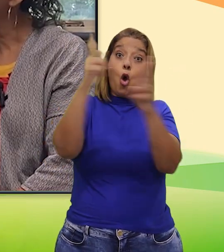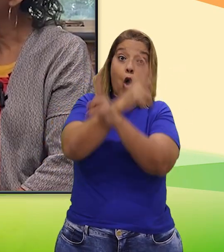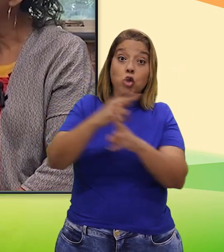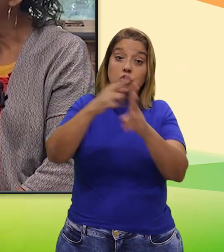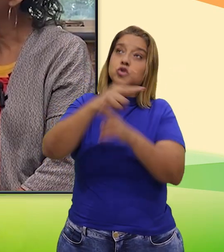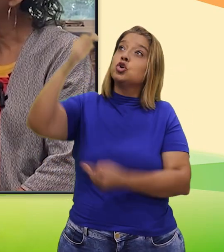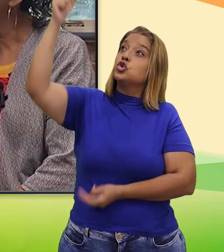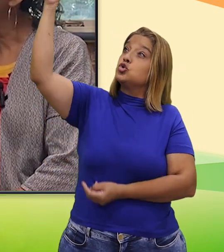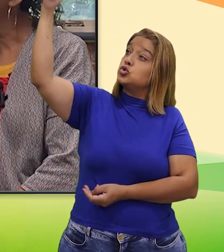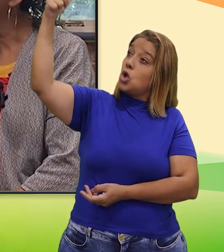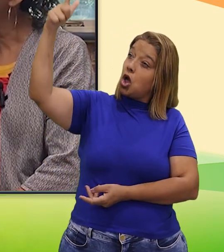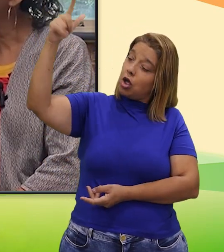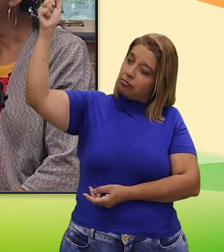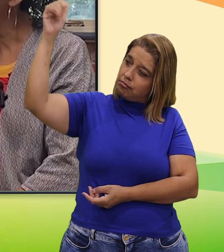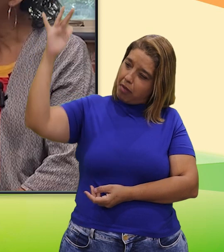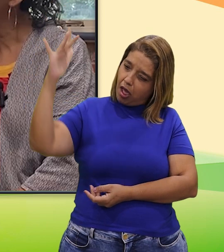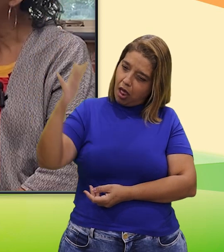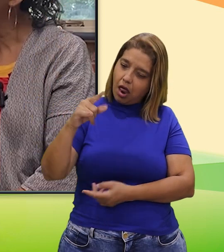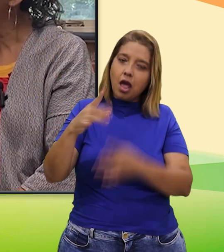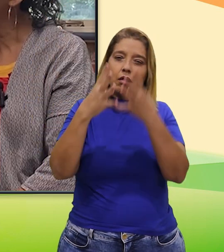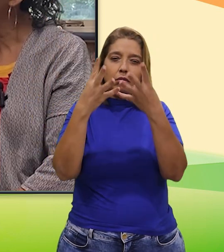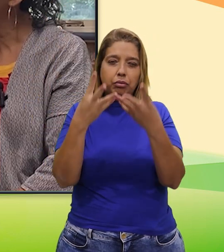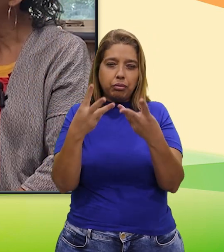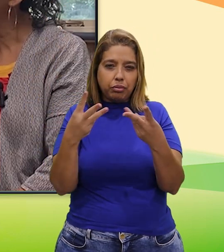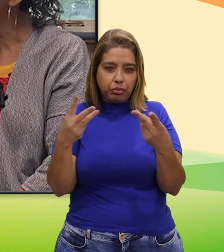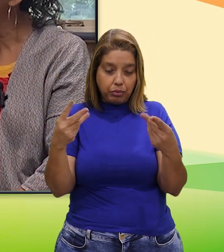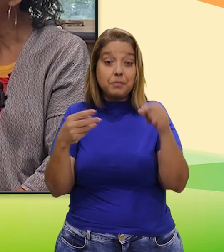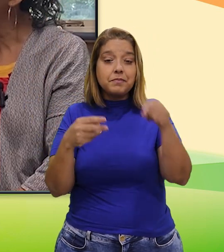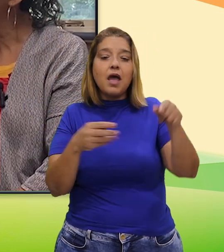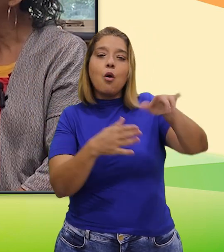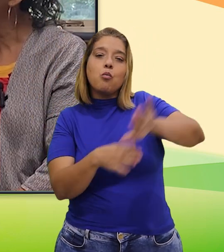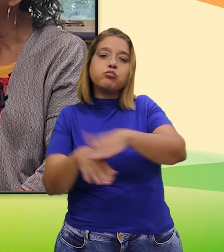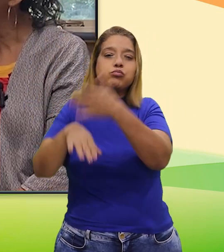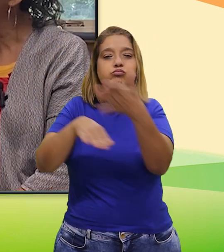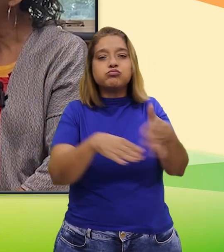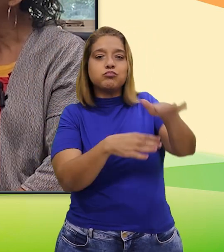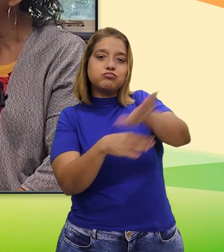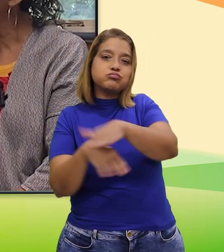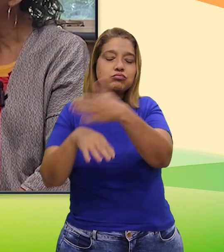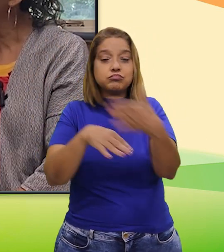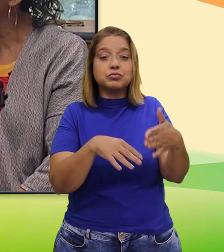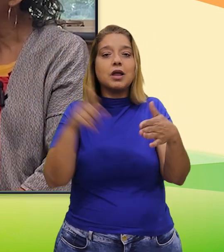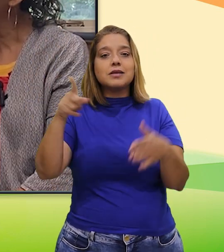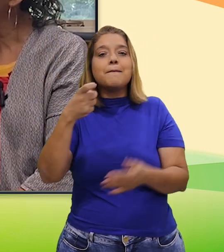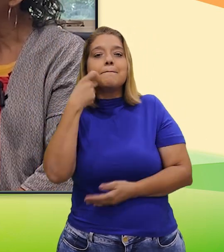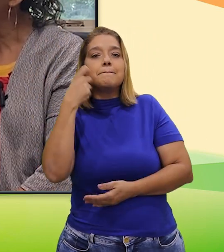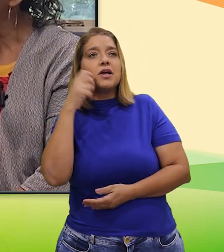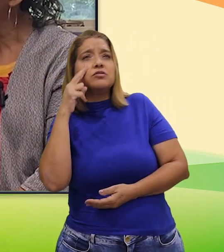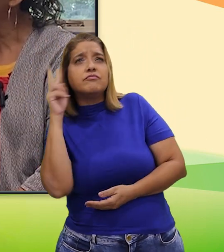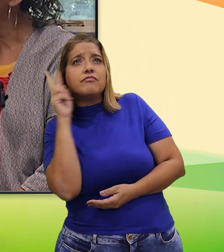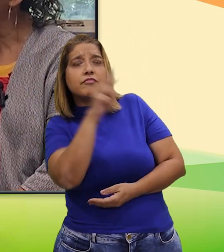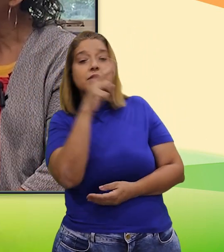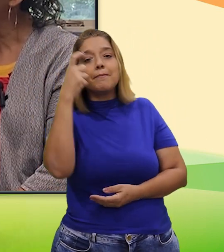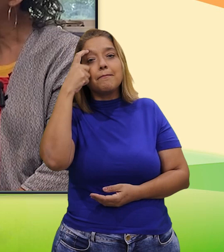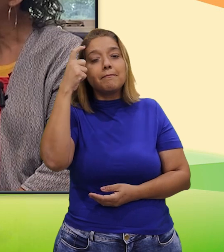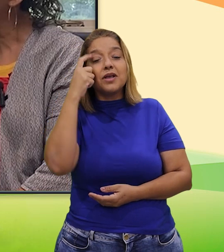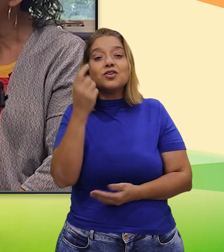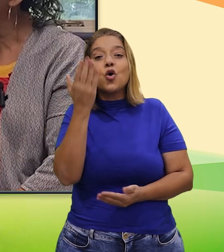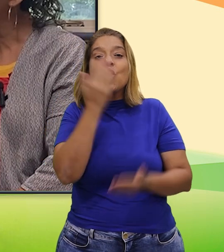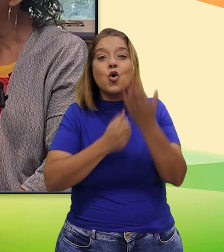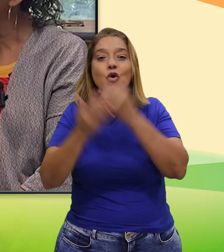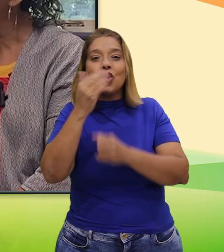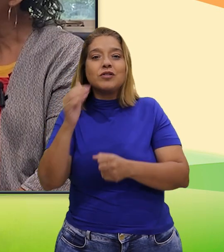água. O oxigênio e o sol vão esfacelando. Esse material flutuante é entendido